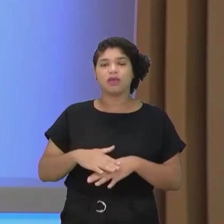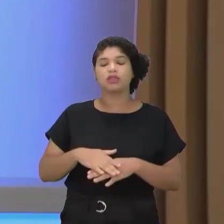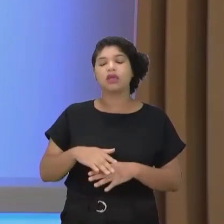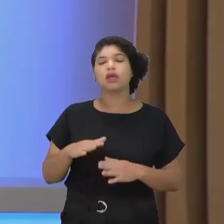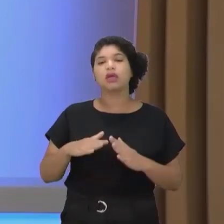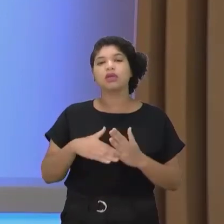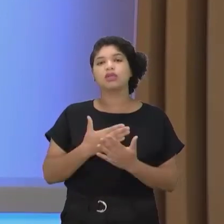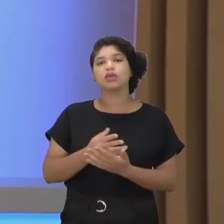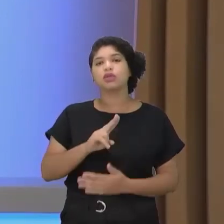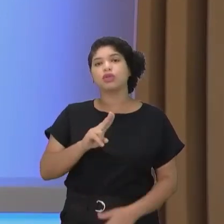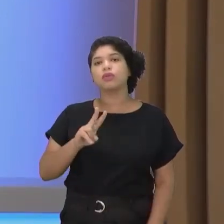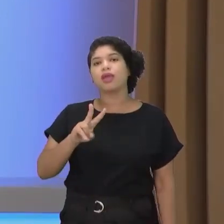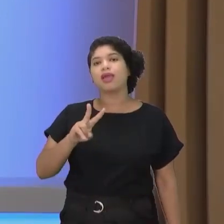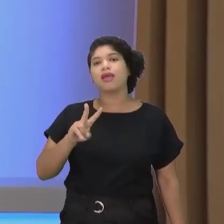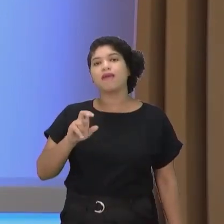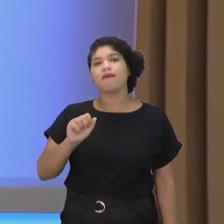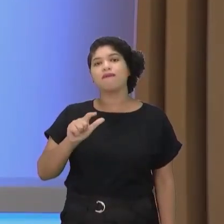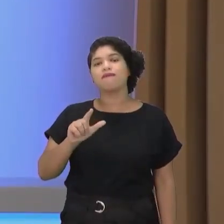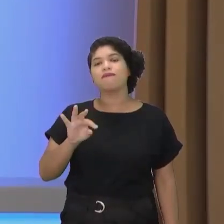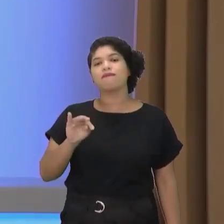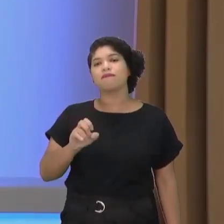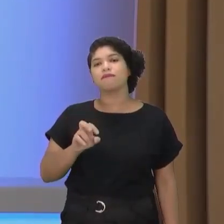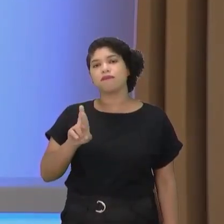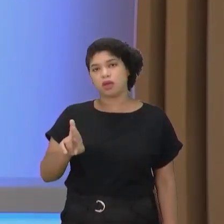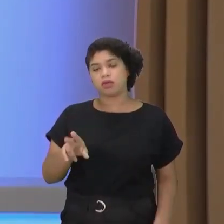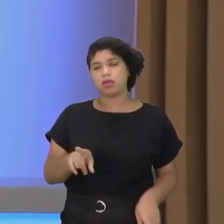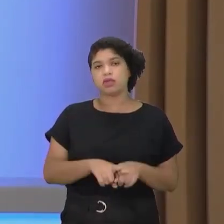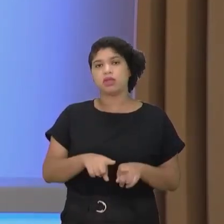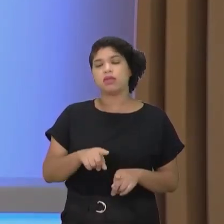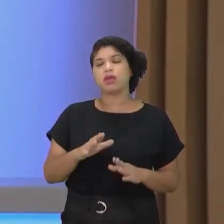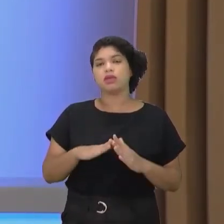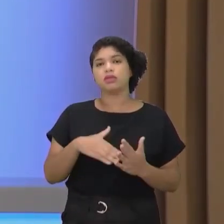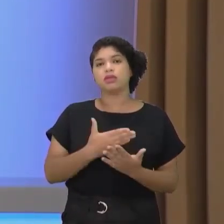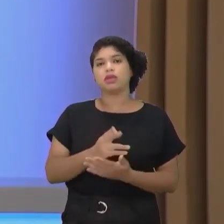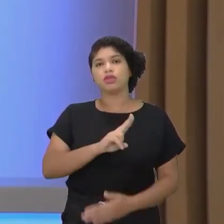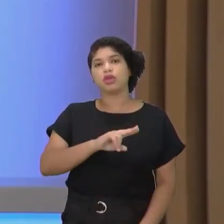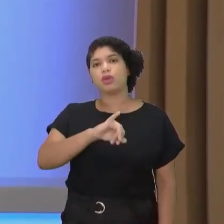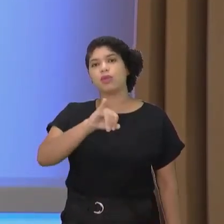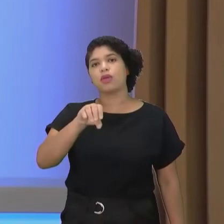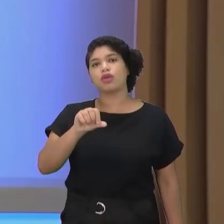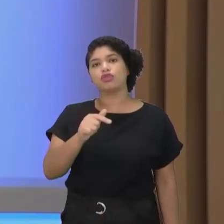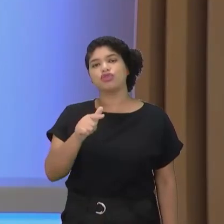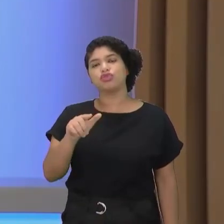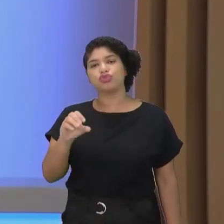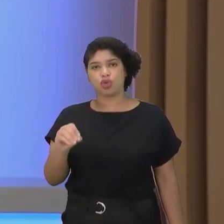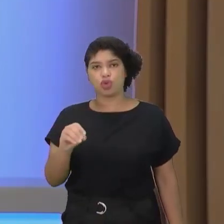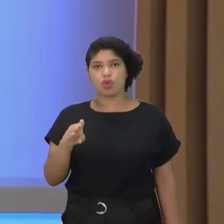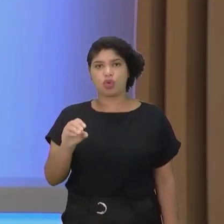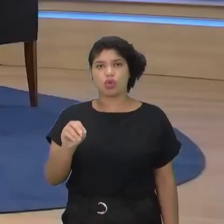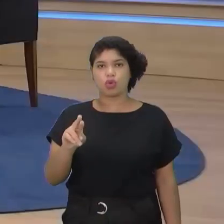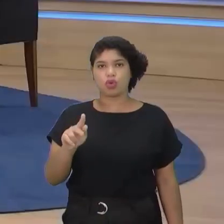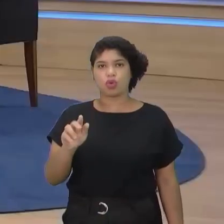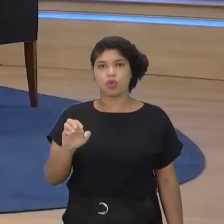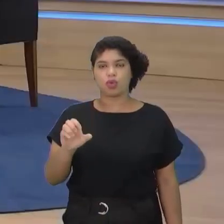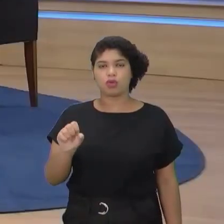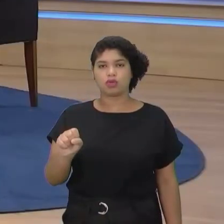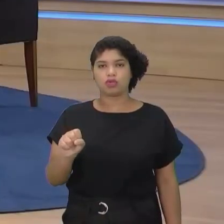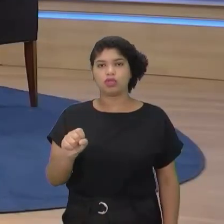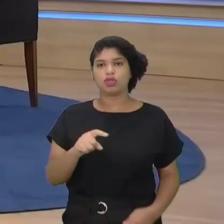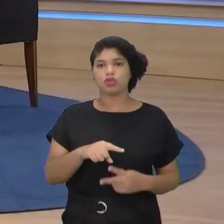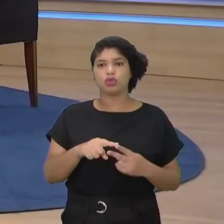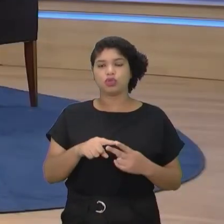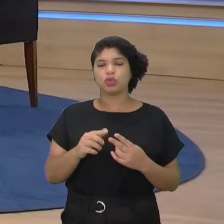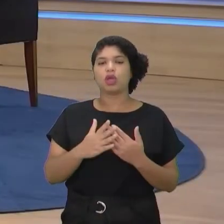da Silva e também no João Borges, né? Aqui na cidade de São Paulo. Nessas duas escolas eu levei